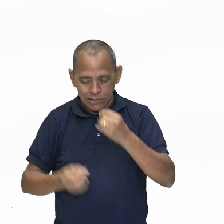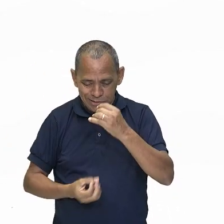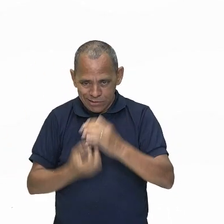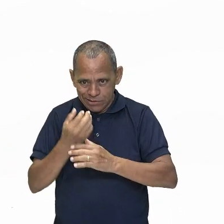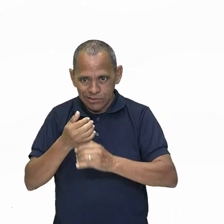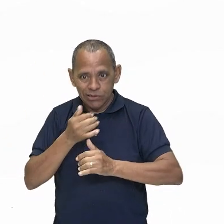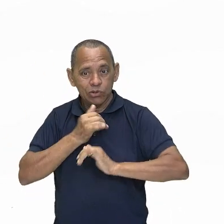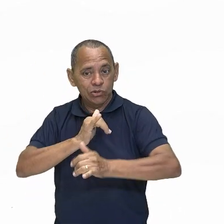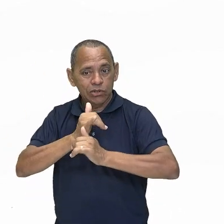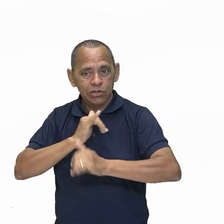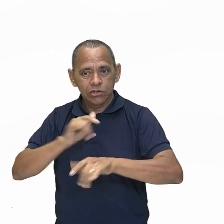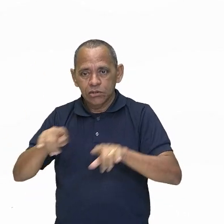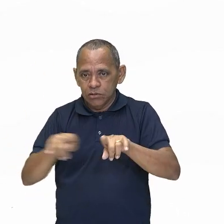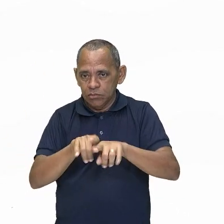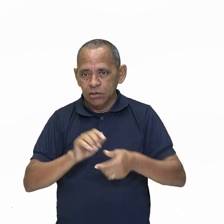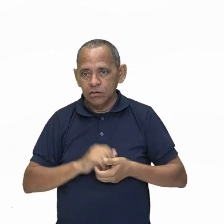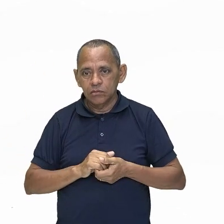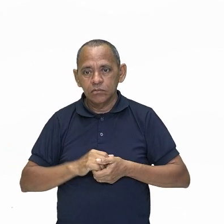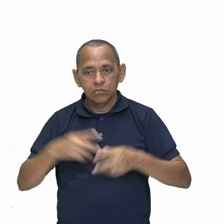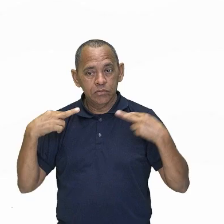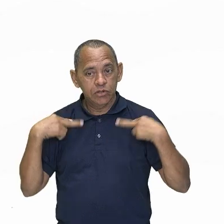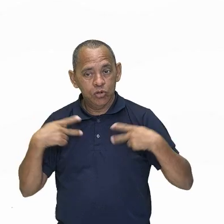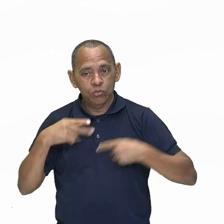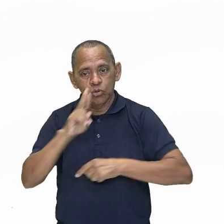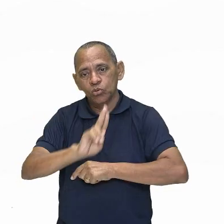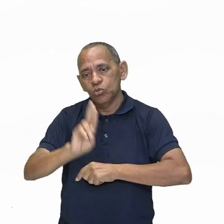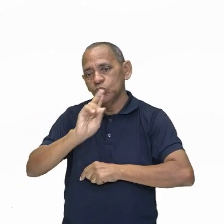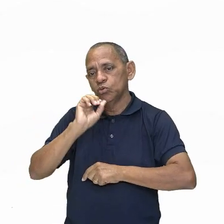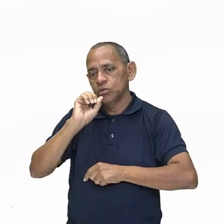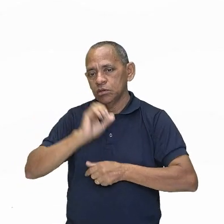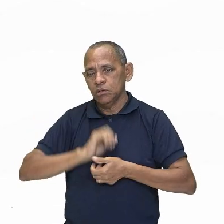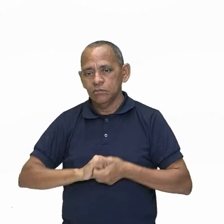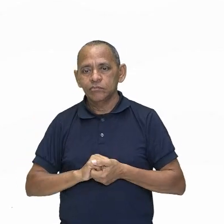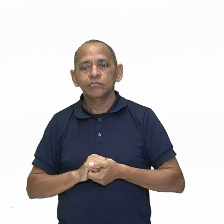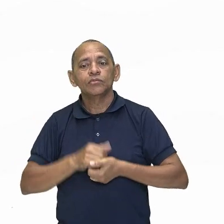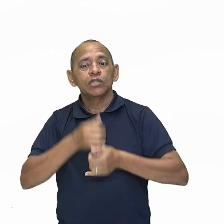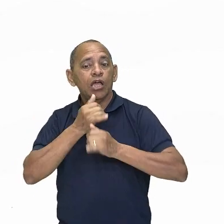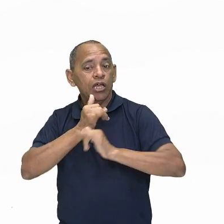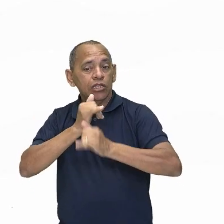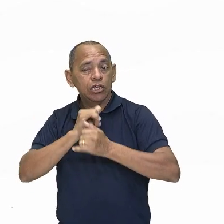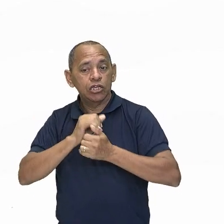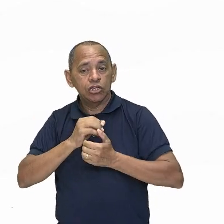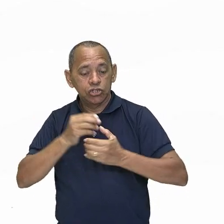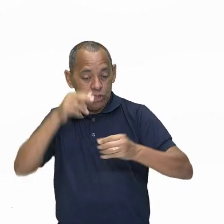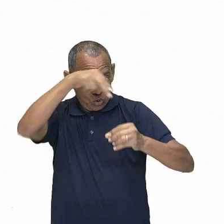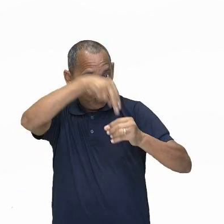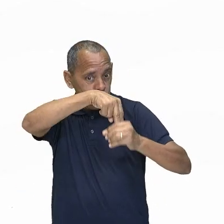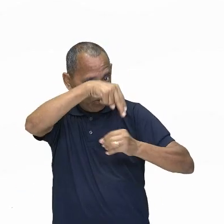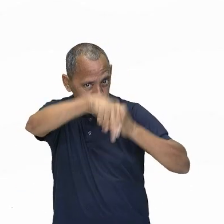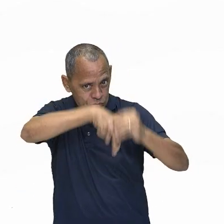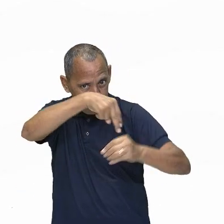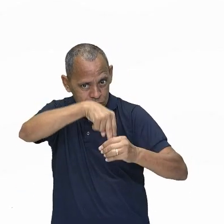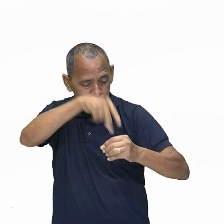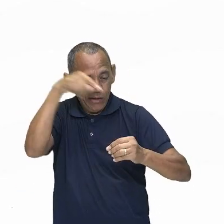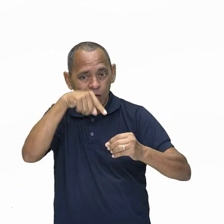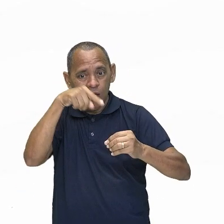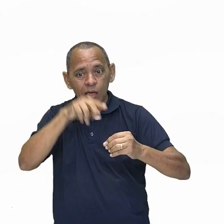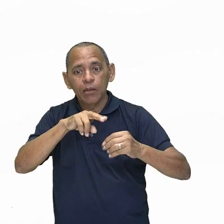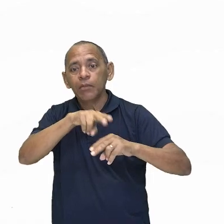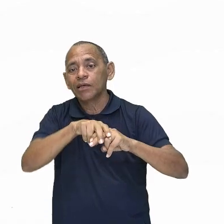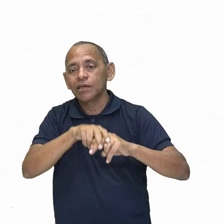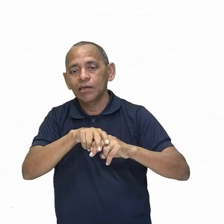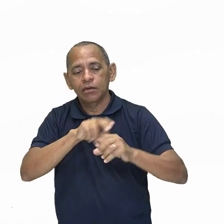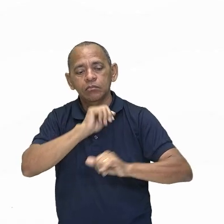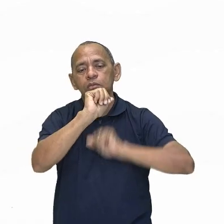elétrica. Então, o homem, ele utiliza aí a energia do núcleo, a energia nuclear, para quê? Para transformar